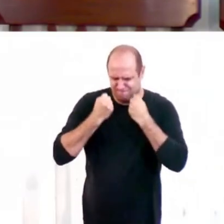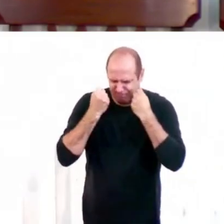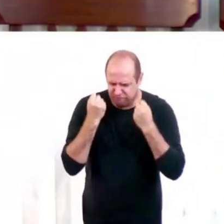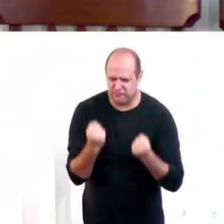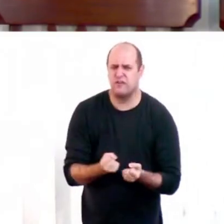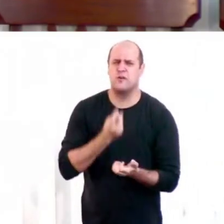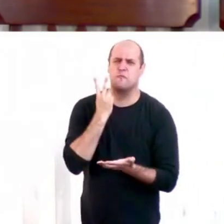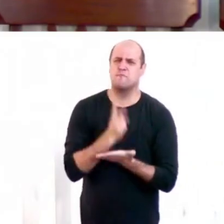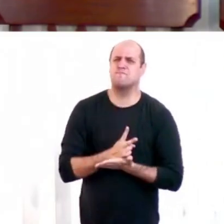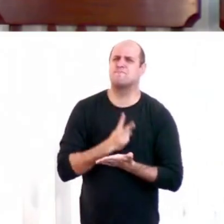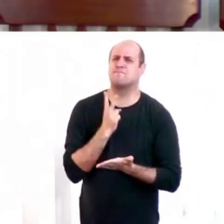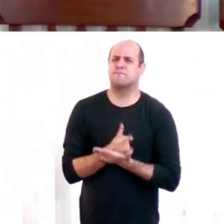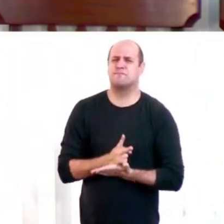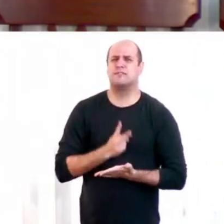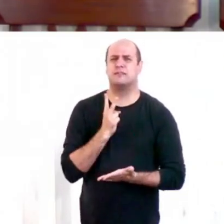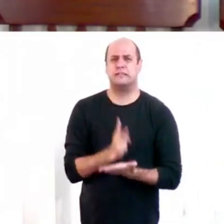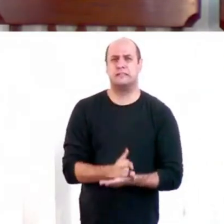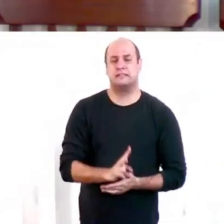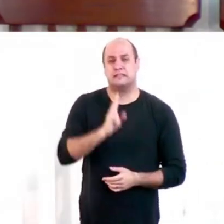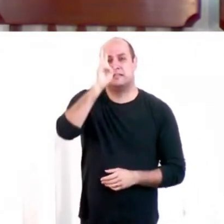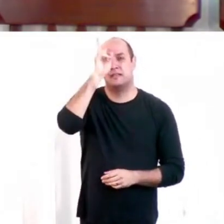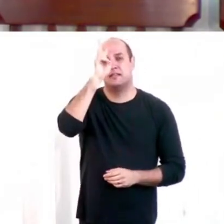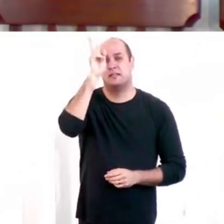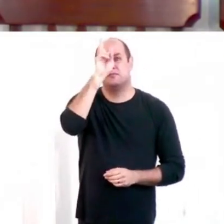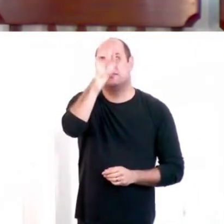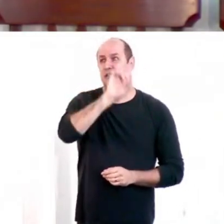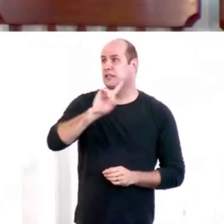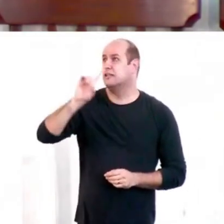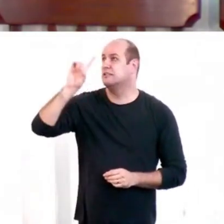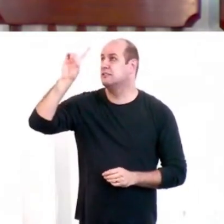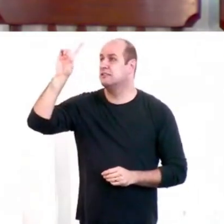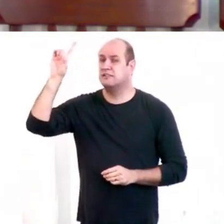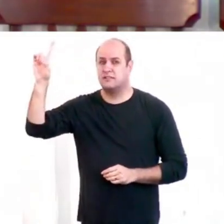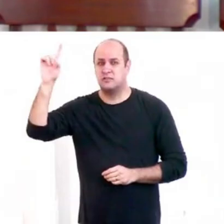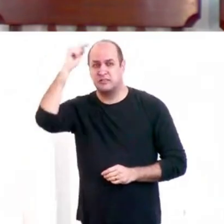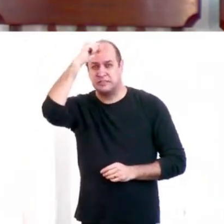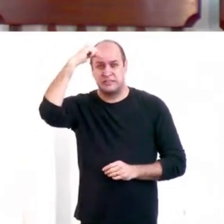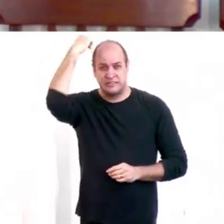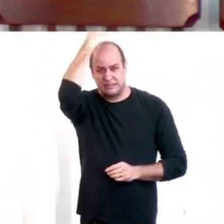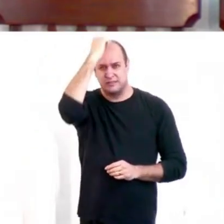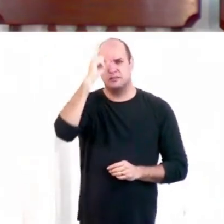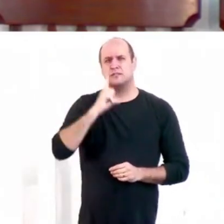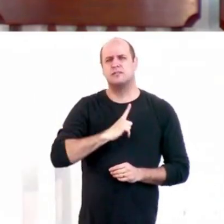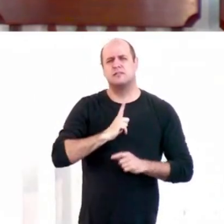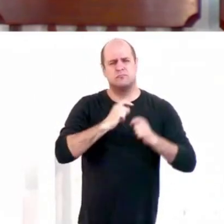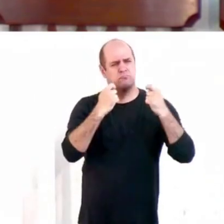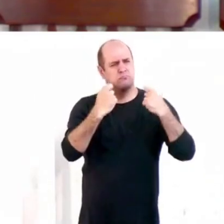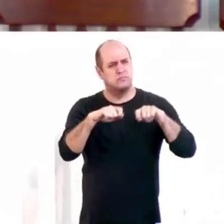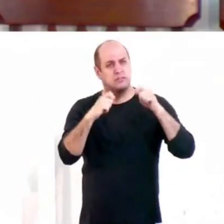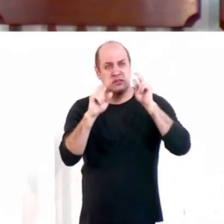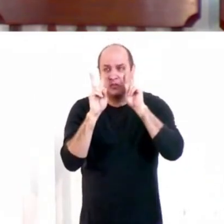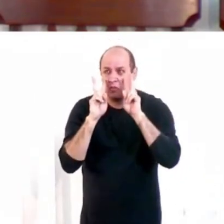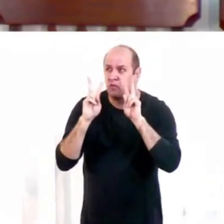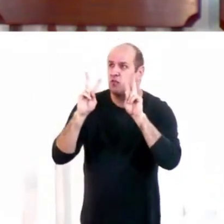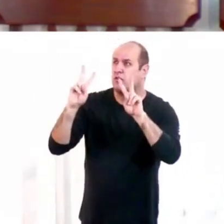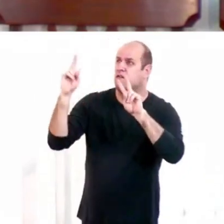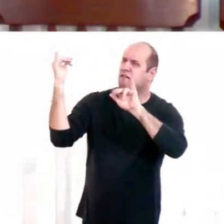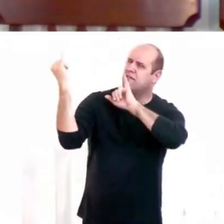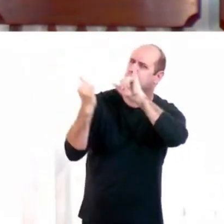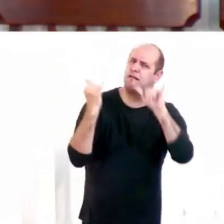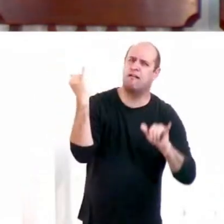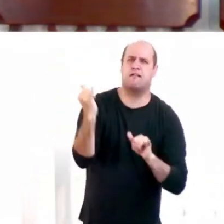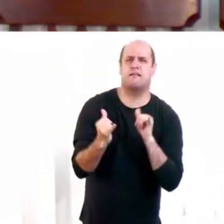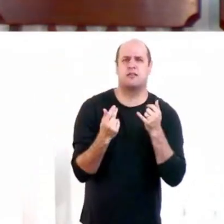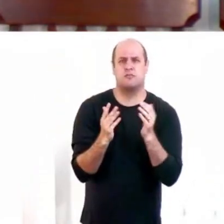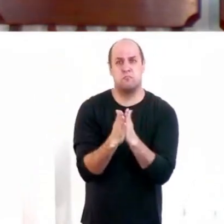continuassem, para que lembrasse que Deus tem os seus santos que precisam ouvir da palavra dEle. E assim